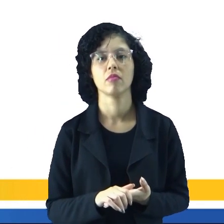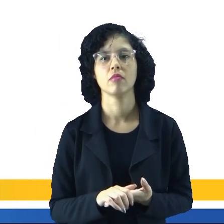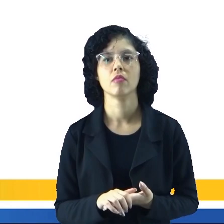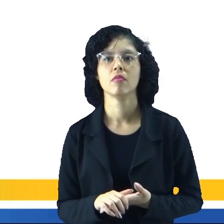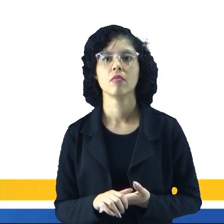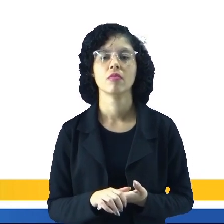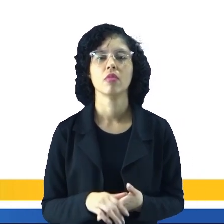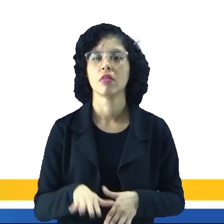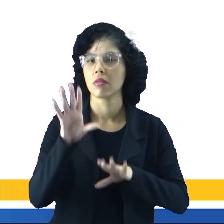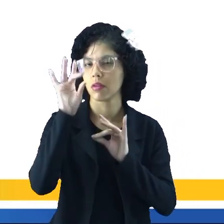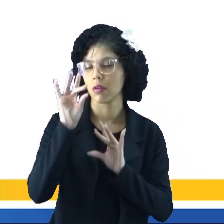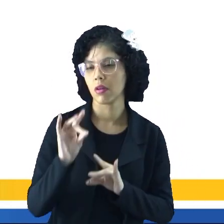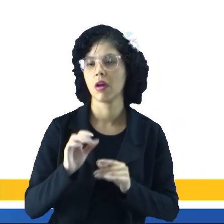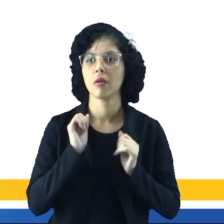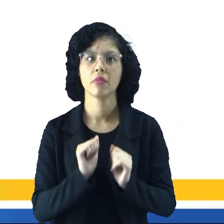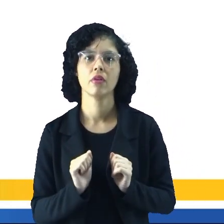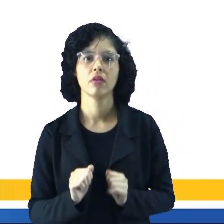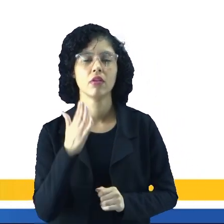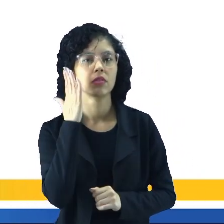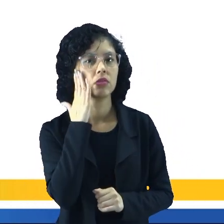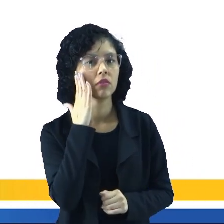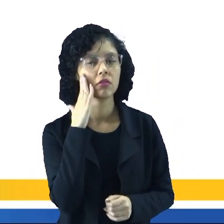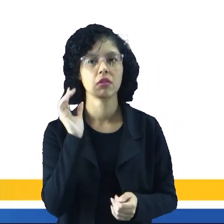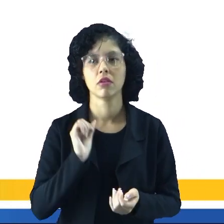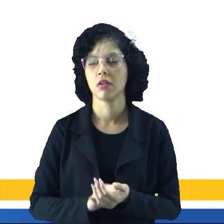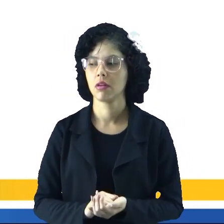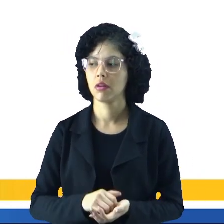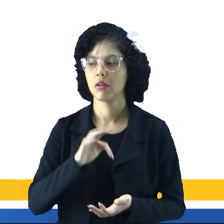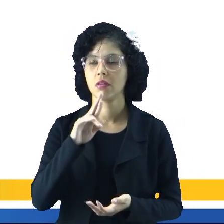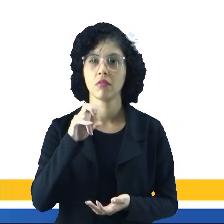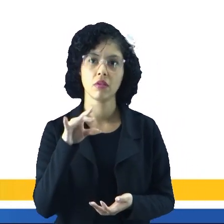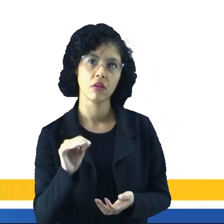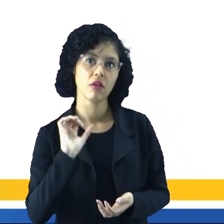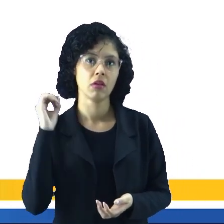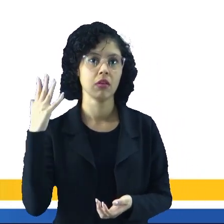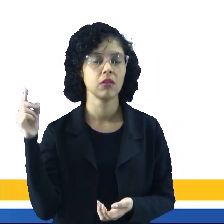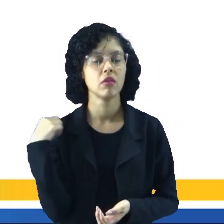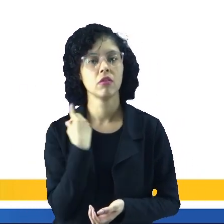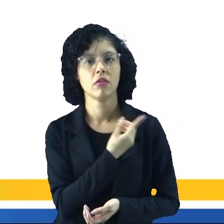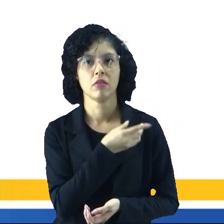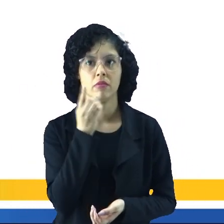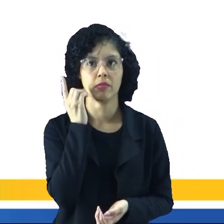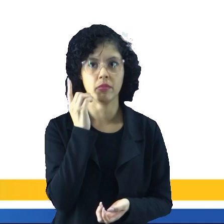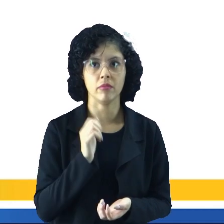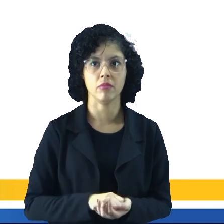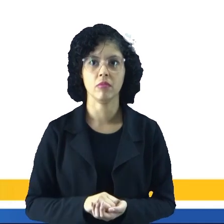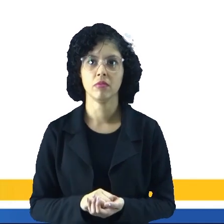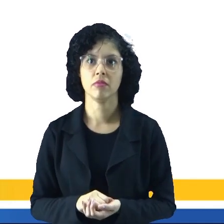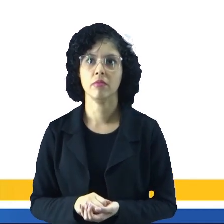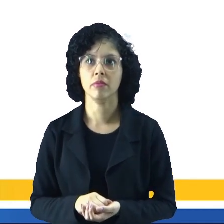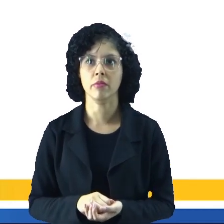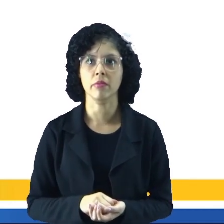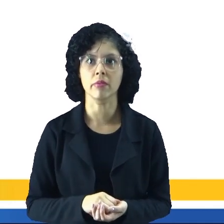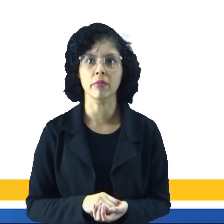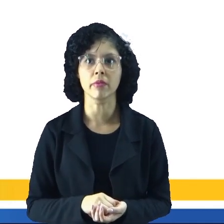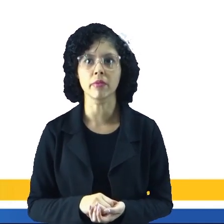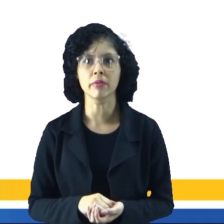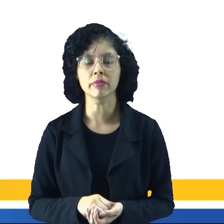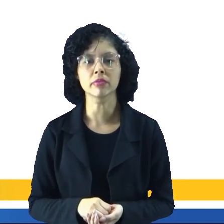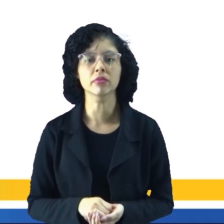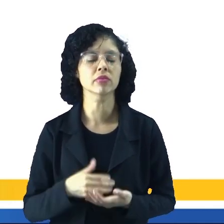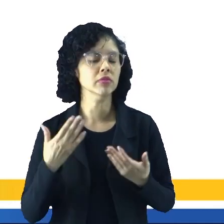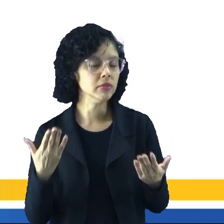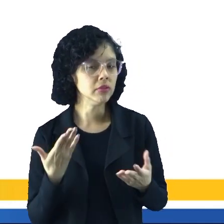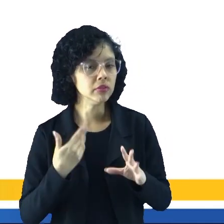acontece. Então são detalhes para a gente poder entender esses fenômenos que acontecem no nosso dia a dia. Vamos aqui para a revisão então